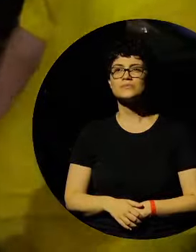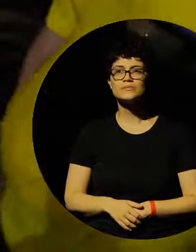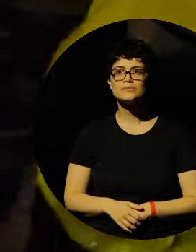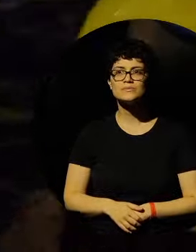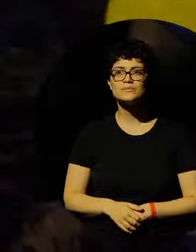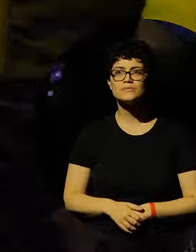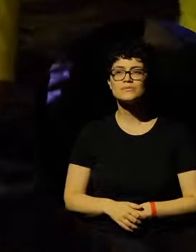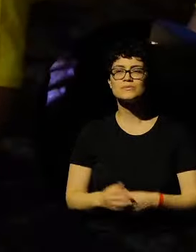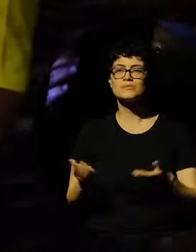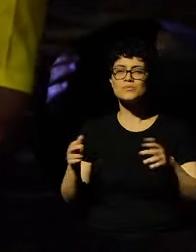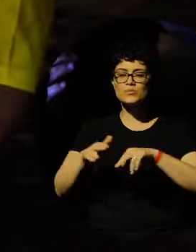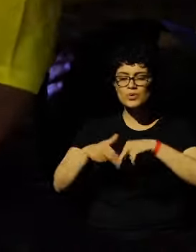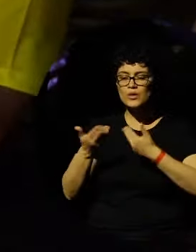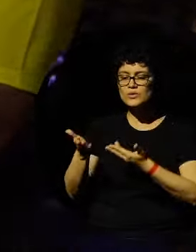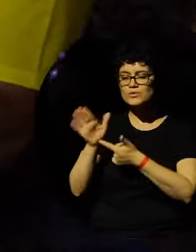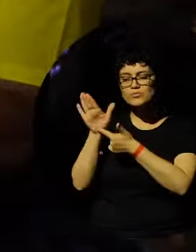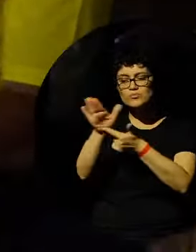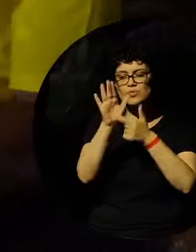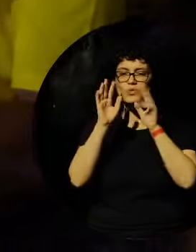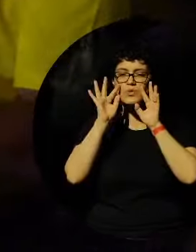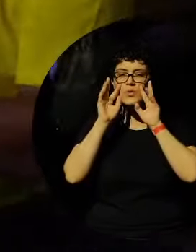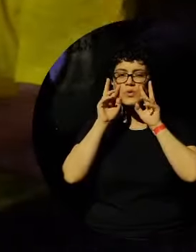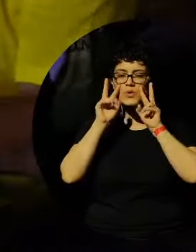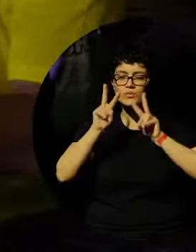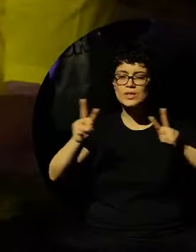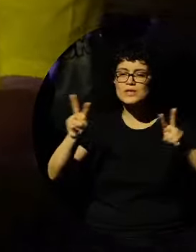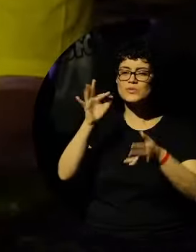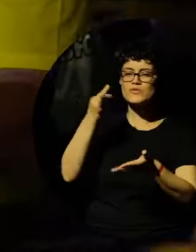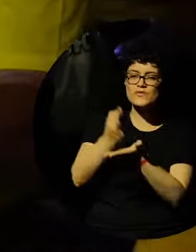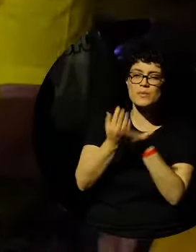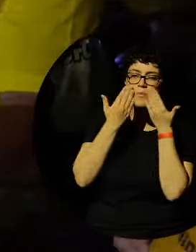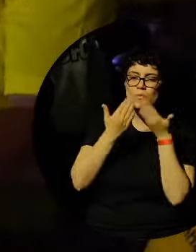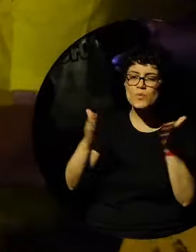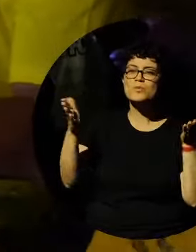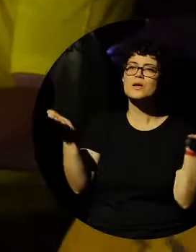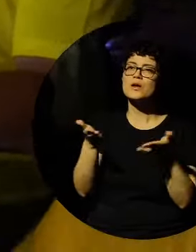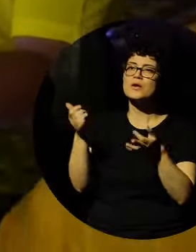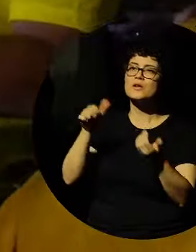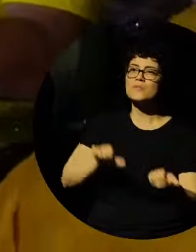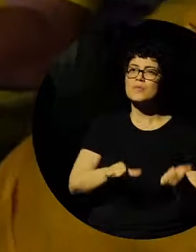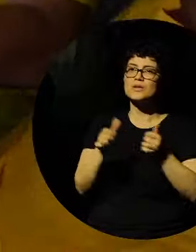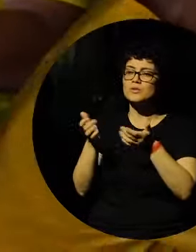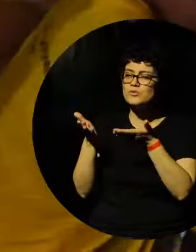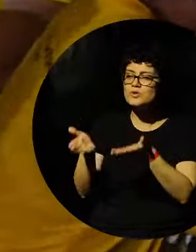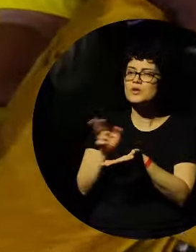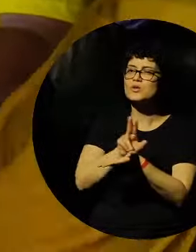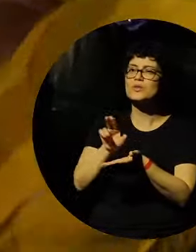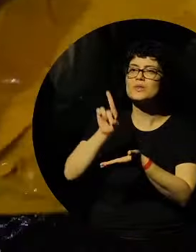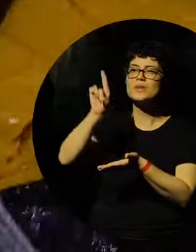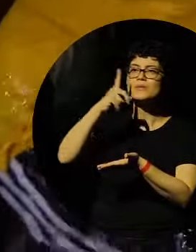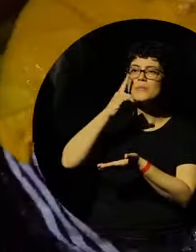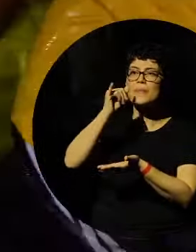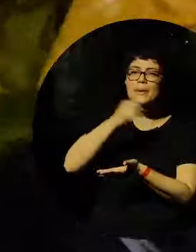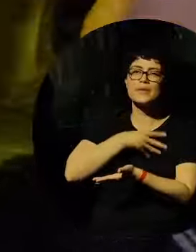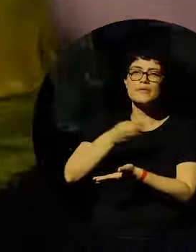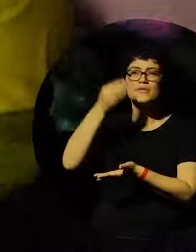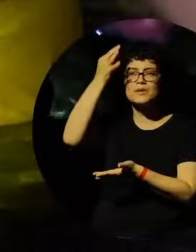Mediante a tua pública profissão de fé, eu e o pastor Marcos te batizamos em nome do Pai, do Filho e do Espírito Santo.